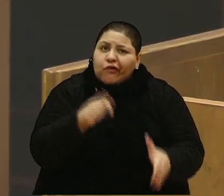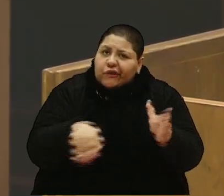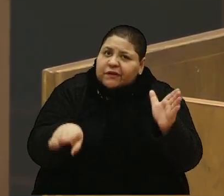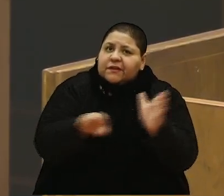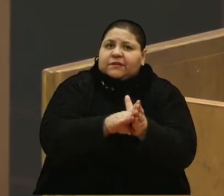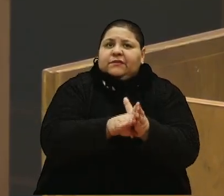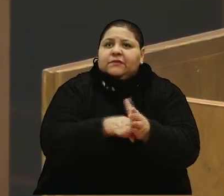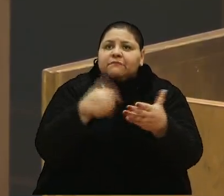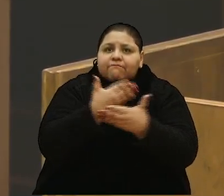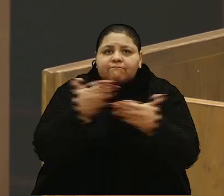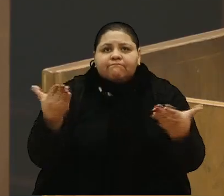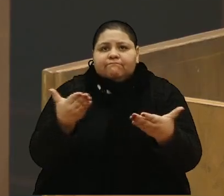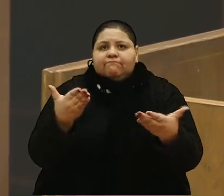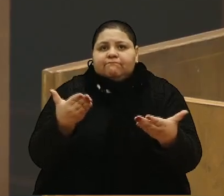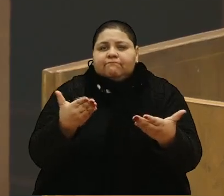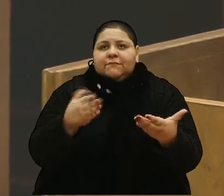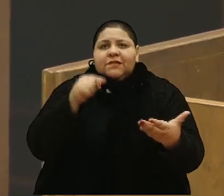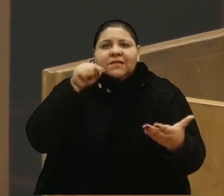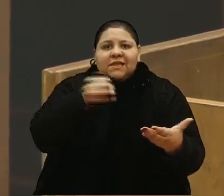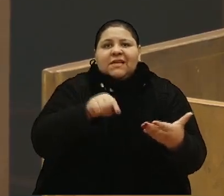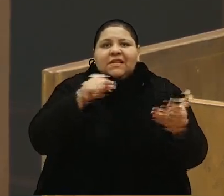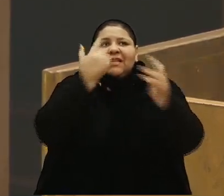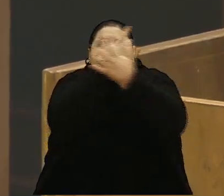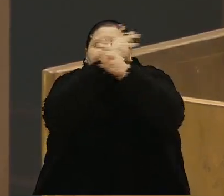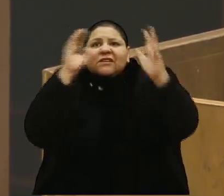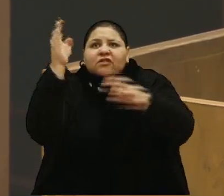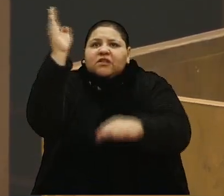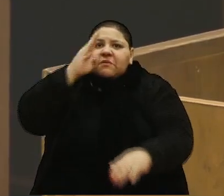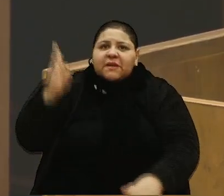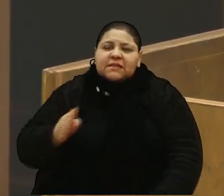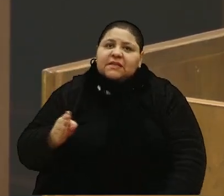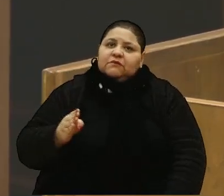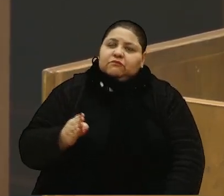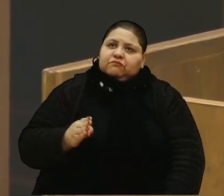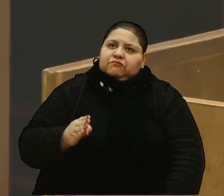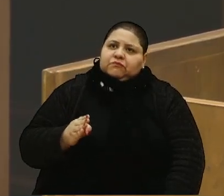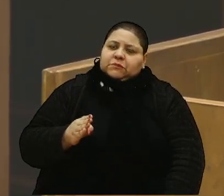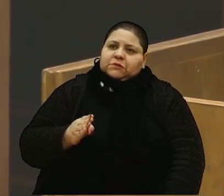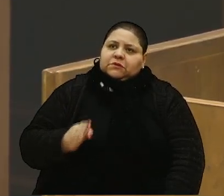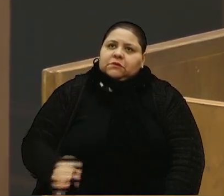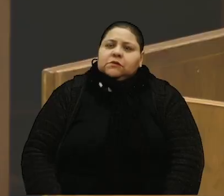chegamos a esse ponto, senhoras e senhores. Esse é o meio ambiente brasileiro.